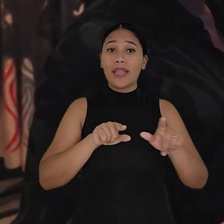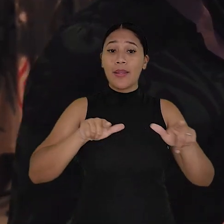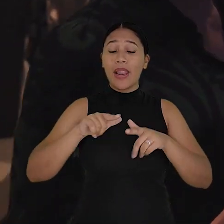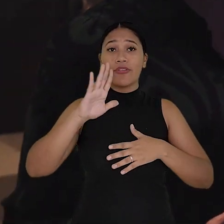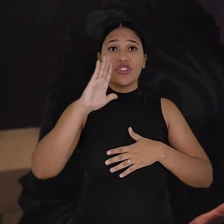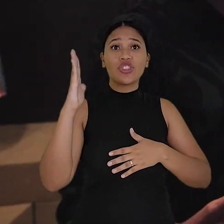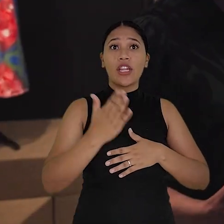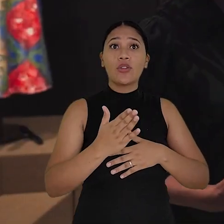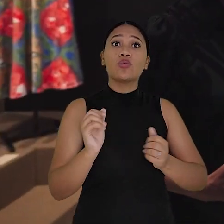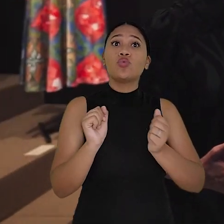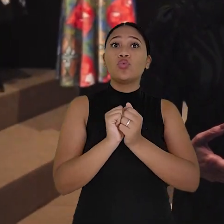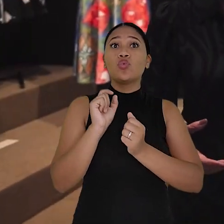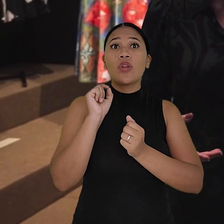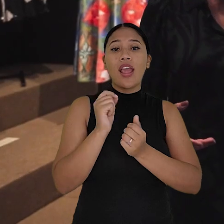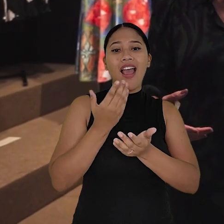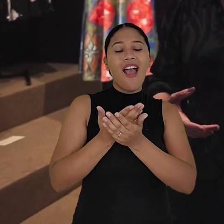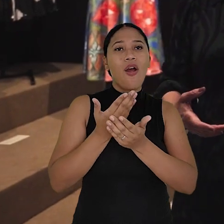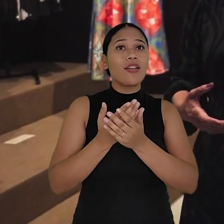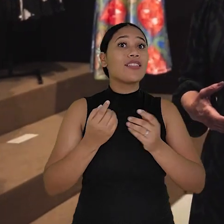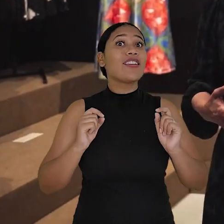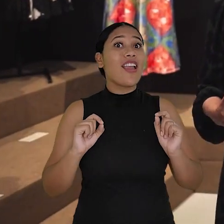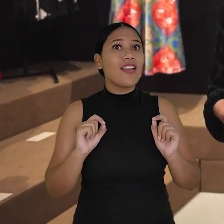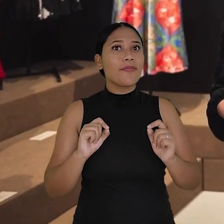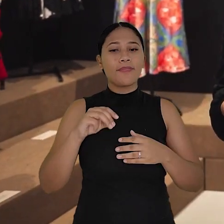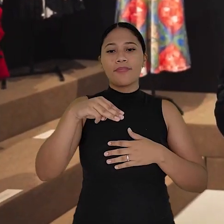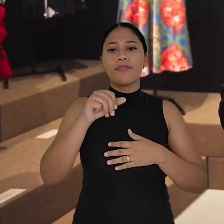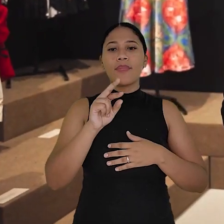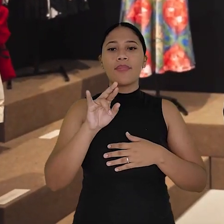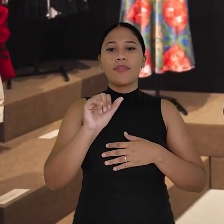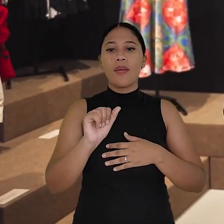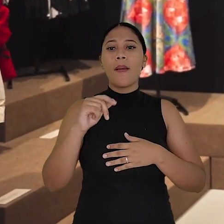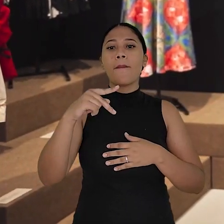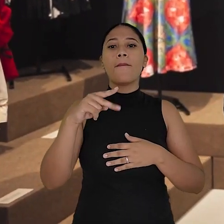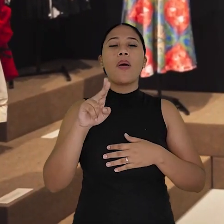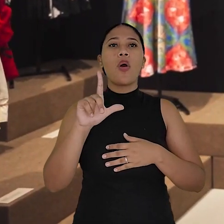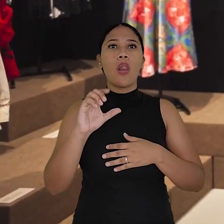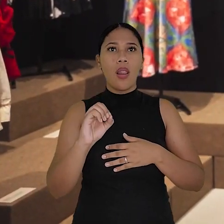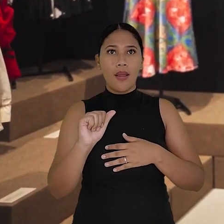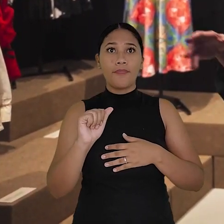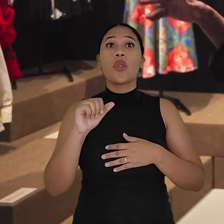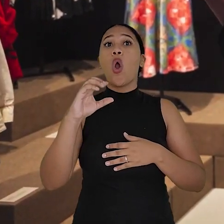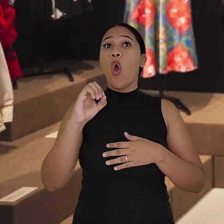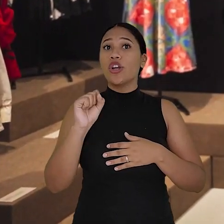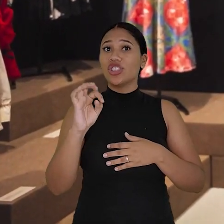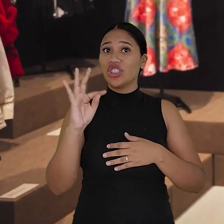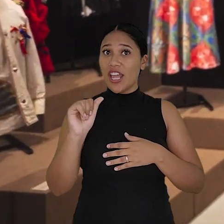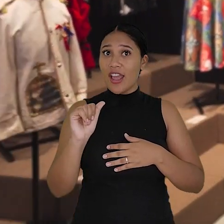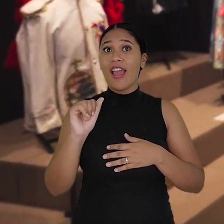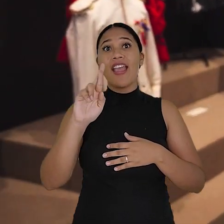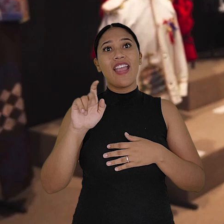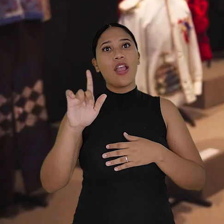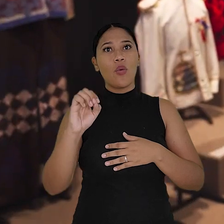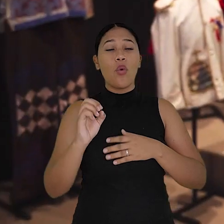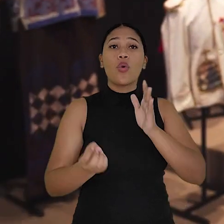trabalhava diretamente com ele nas aulas de espetáculo a Maria Paula Costa Rego, que criou junto com ele o